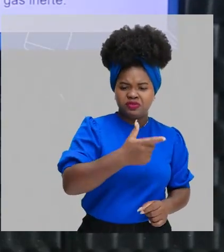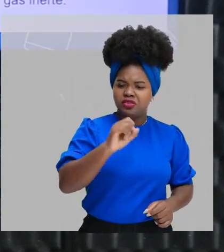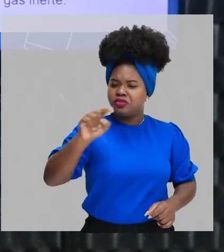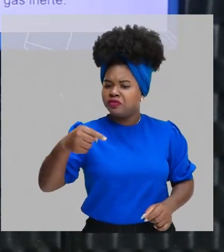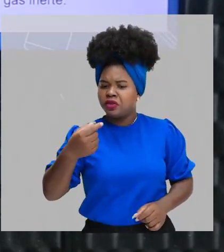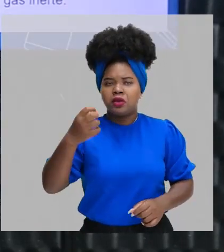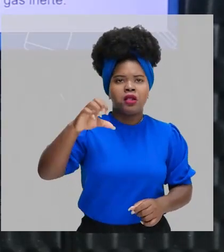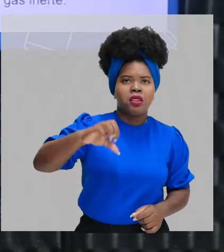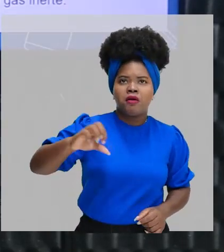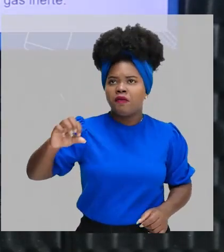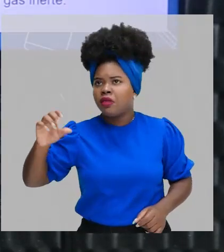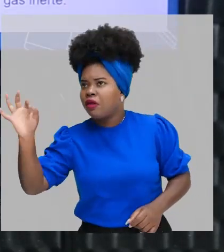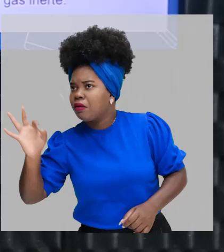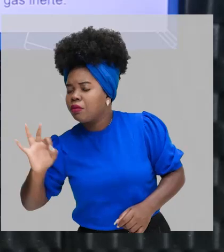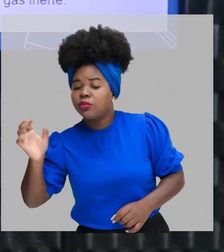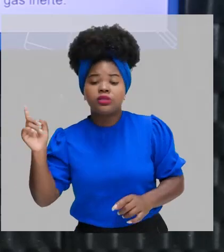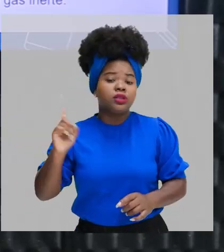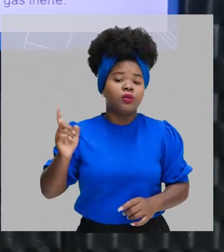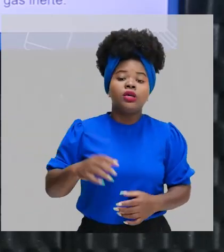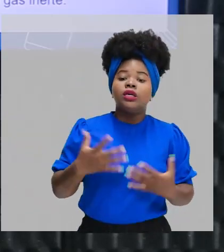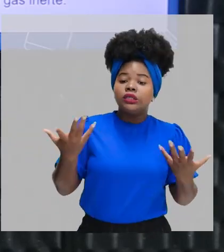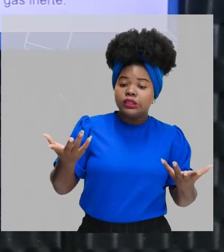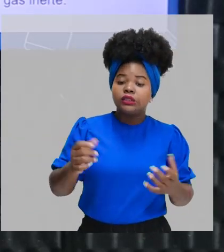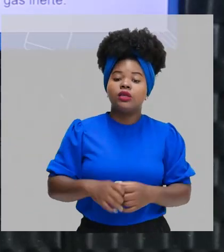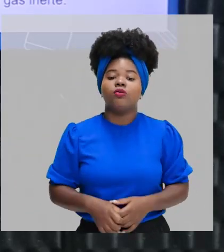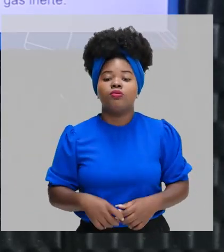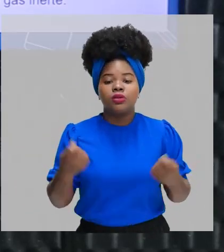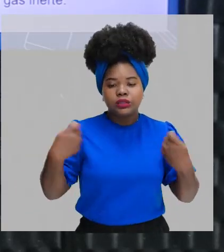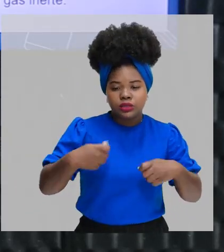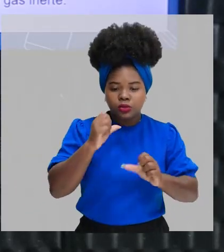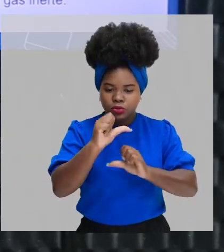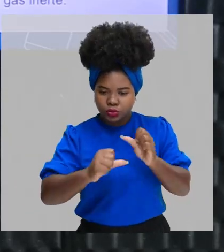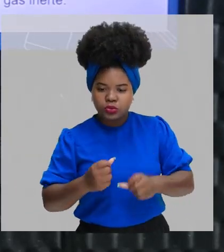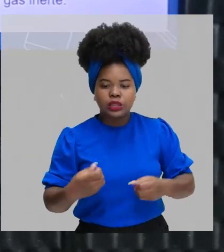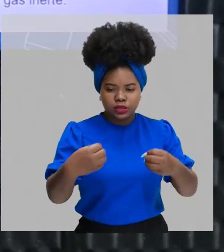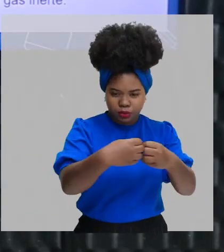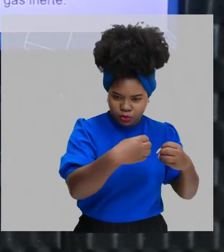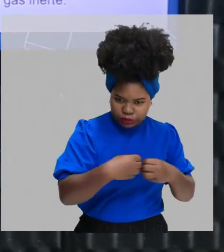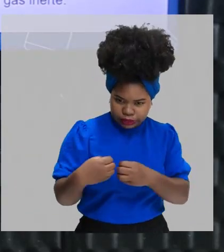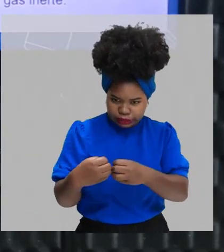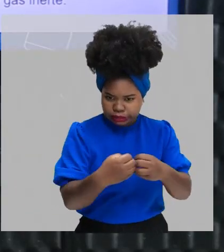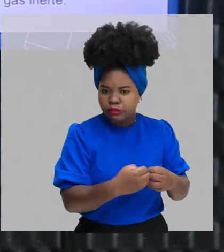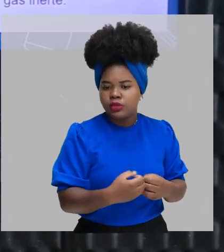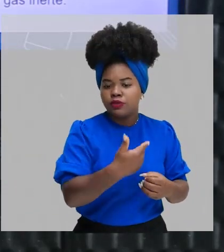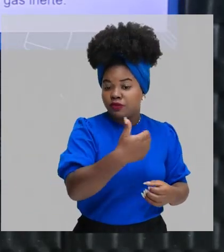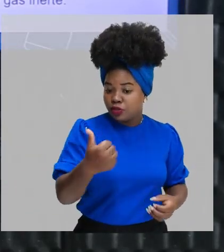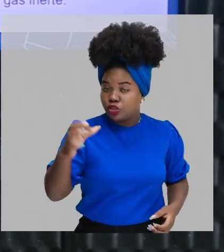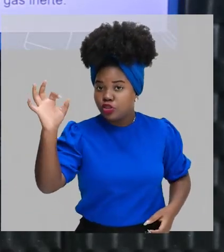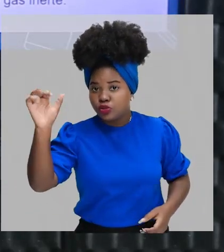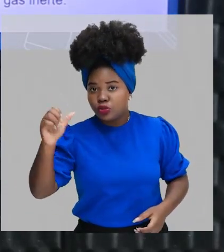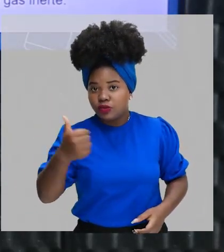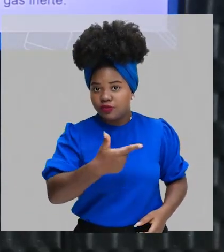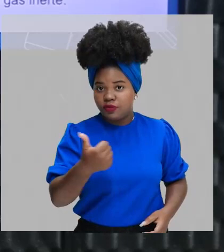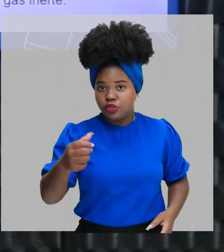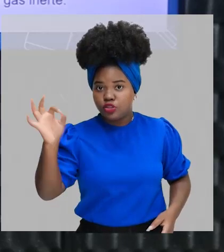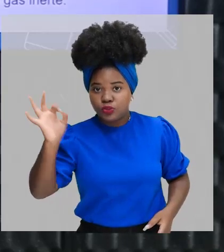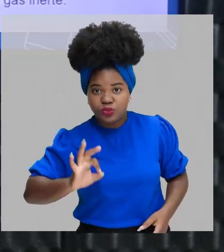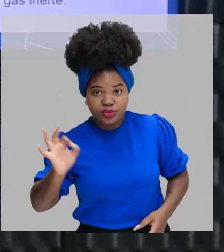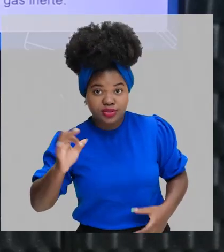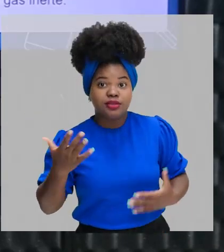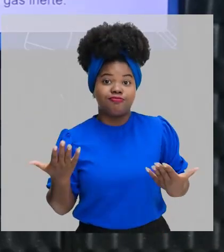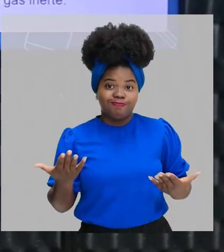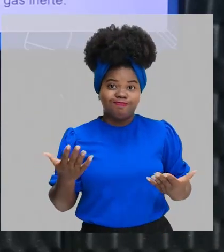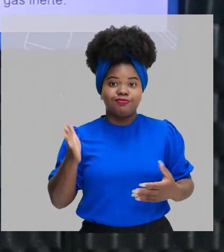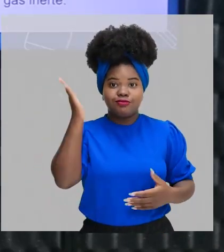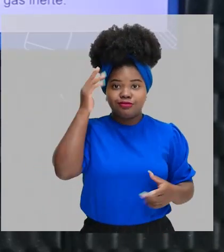20,99%, certo? Então, essa aproximação para 21%. Show de bola? Dos componentes do ar, somente